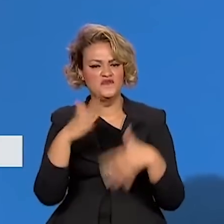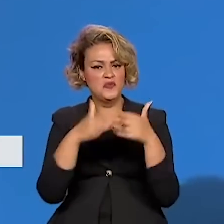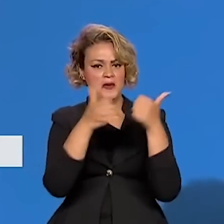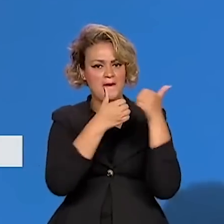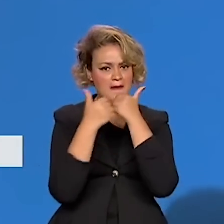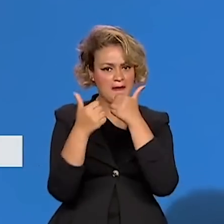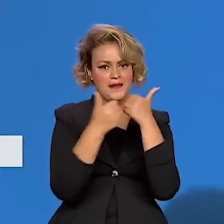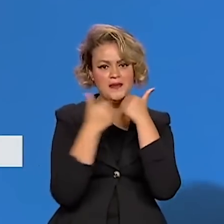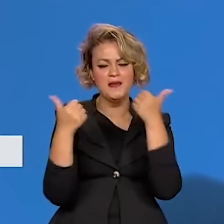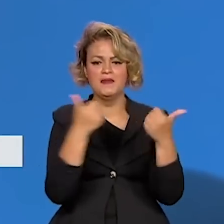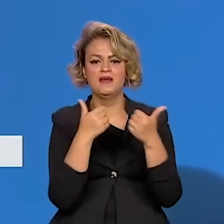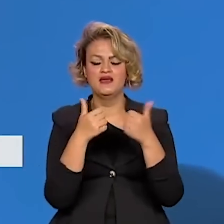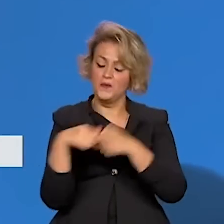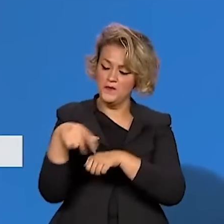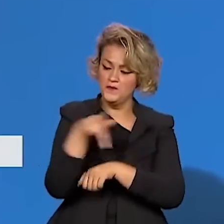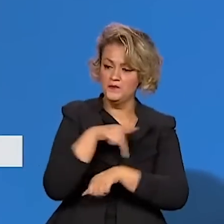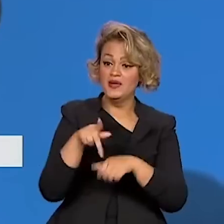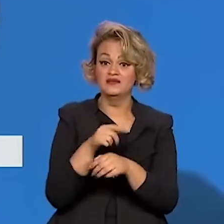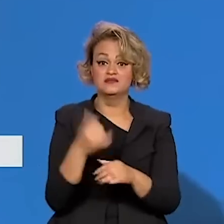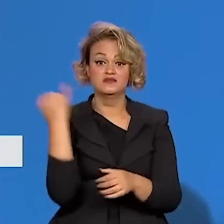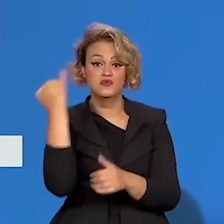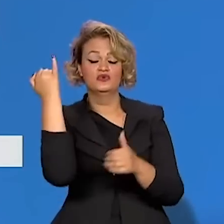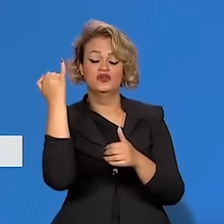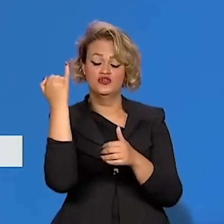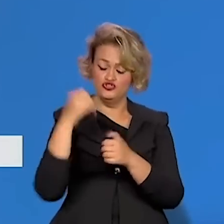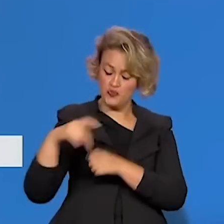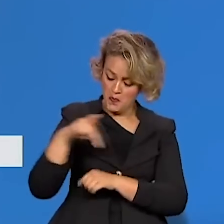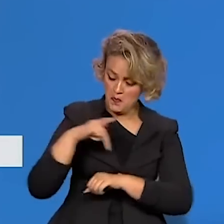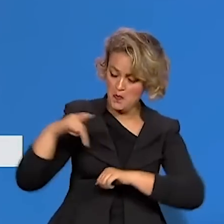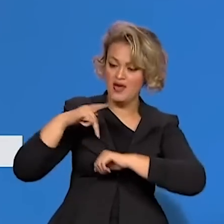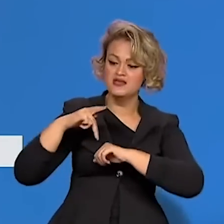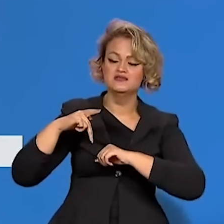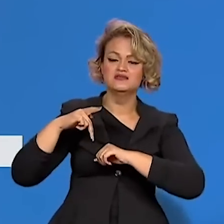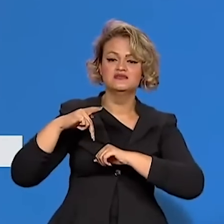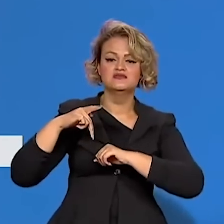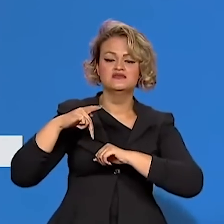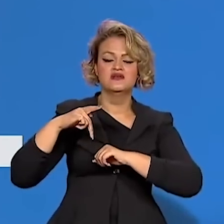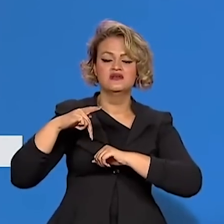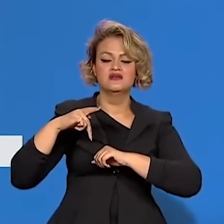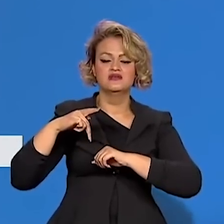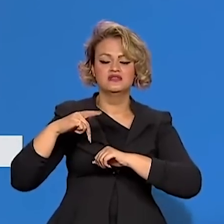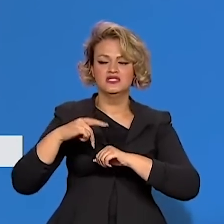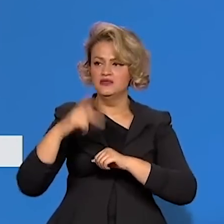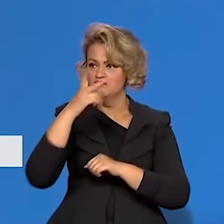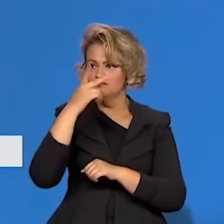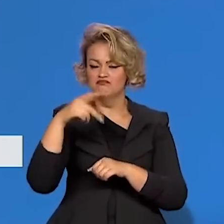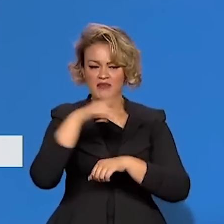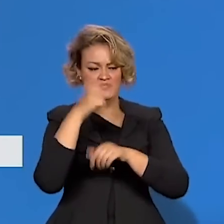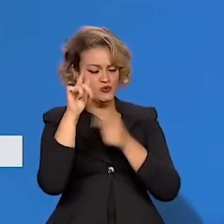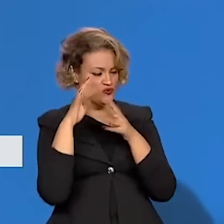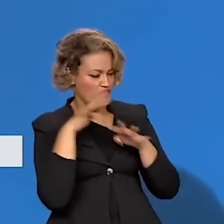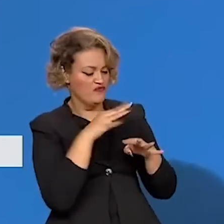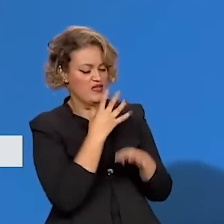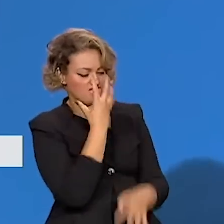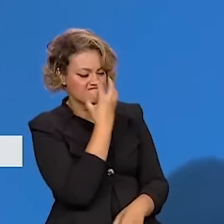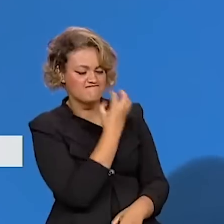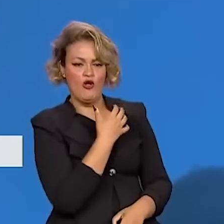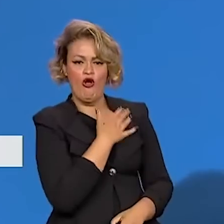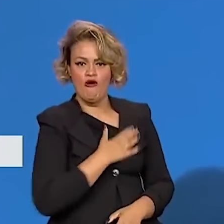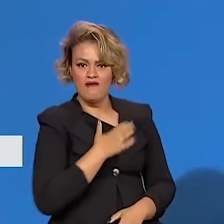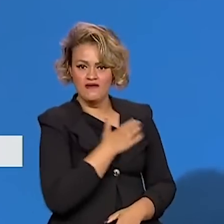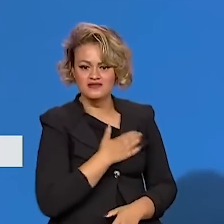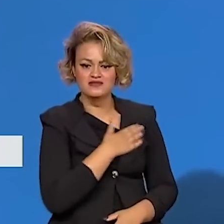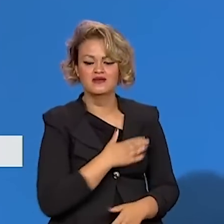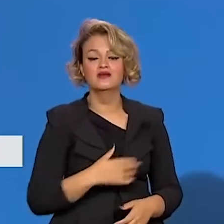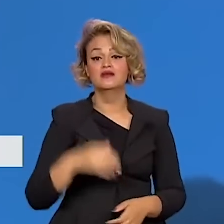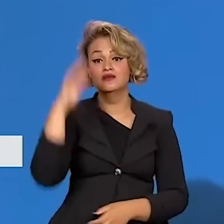voltar a ser um país importante o Brasil está preparado para voltar a ser um país atraente e o Brasil Quer